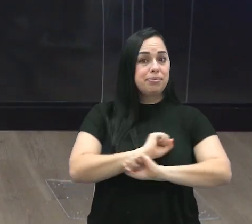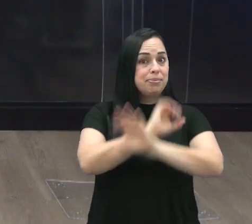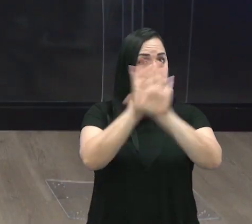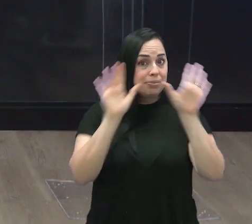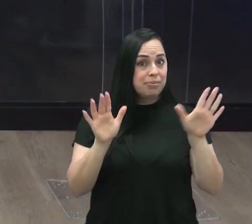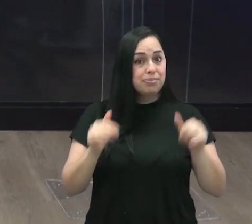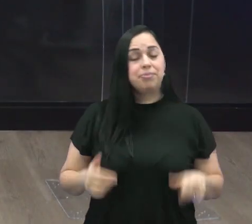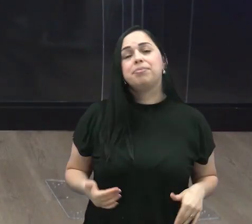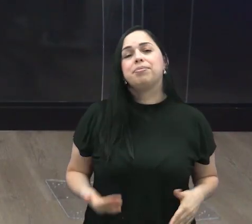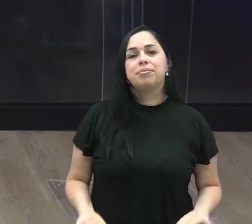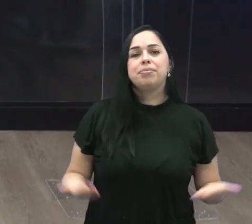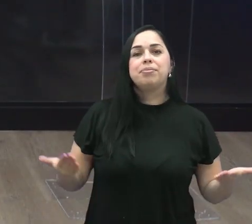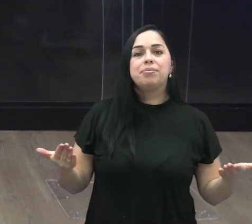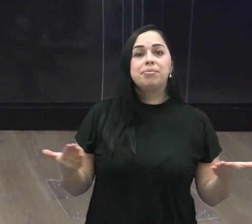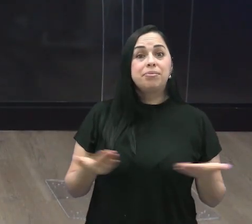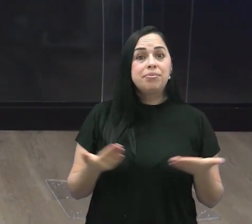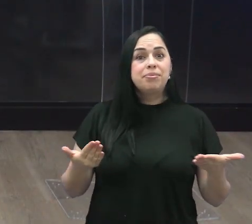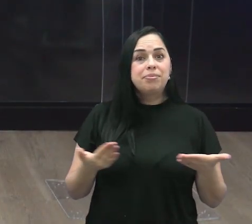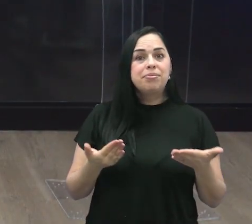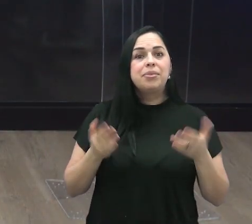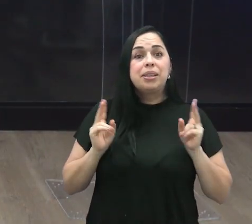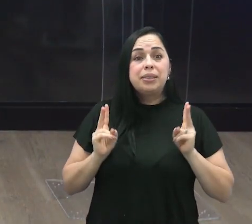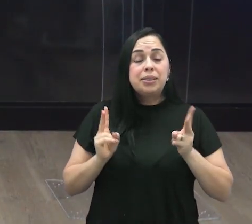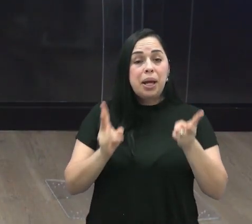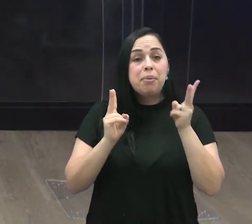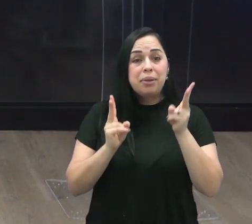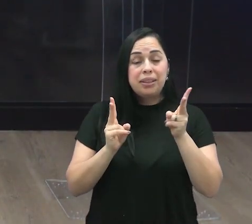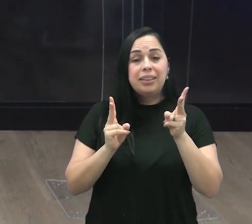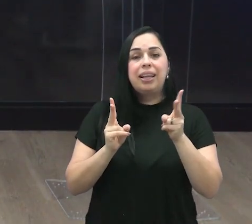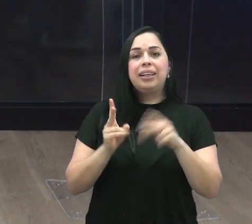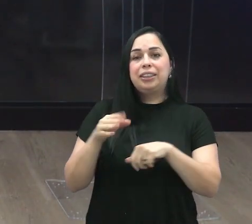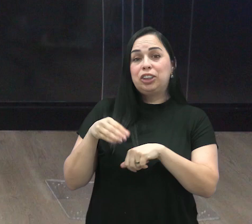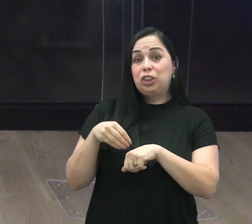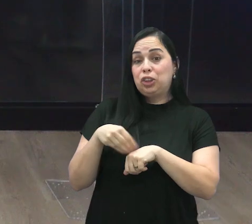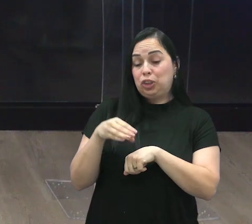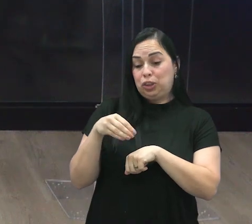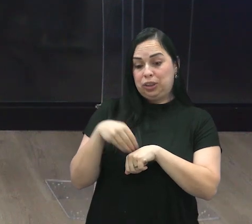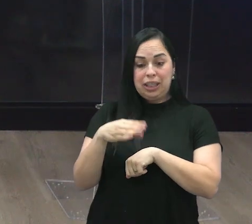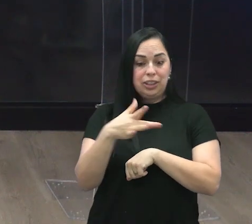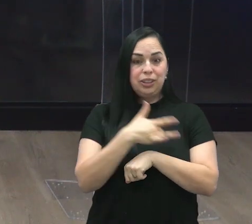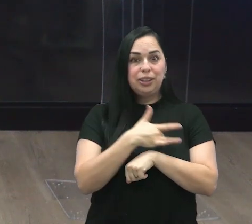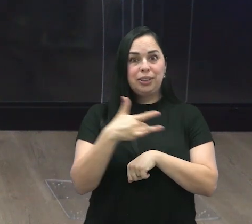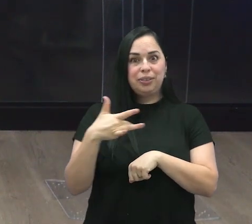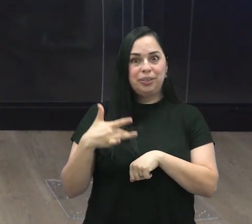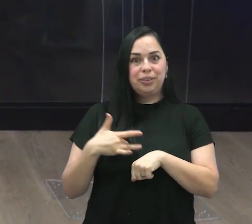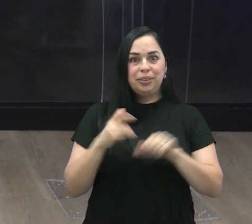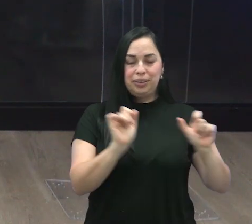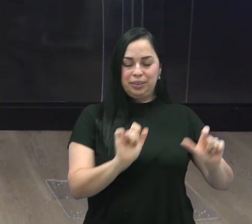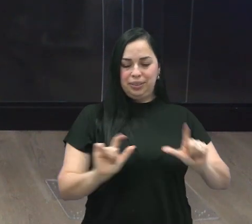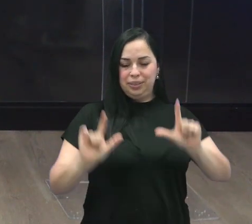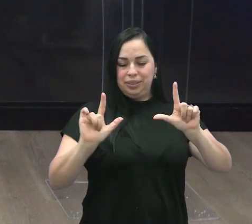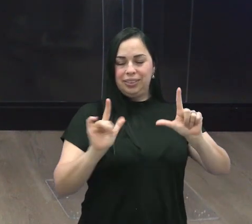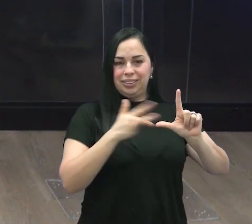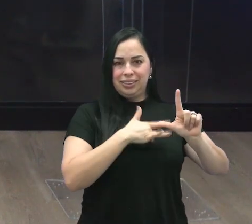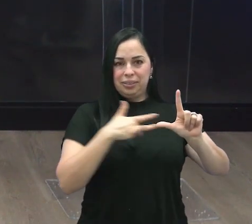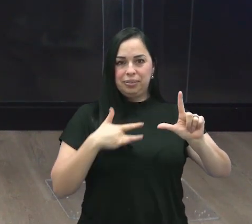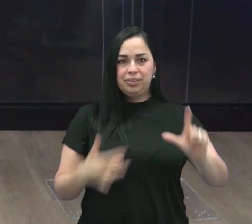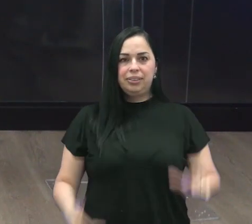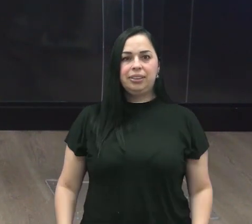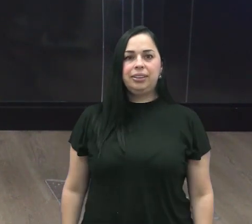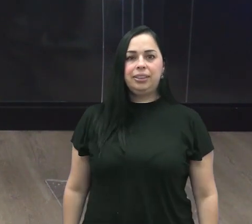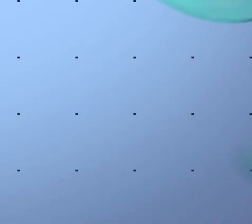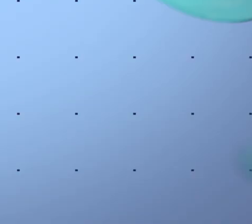pelas informações. E olha, aqui no Boletim a gente sempre abre espaço, né, para falar de bem-estar. É o quadro Pílulas